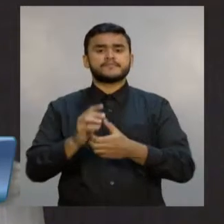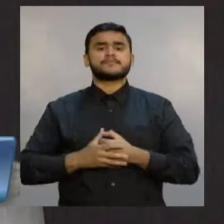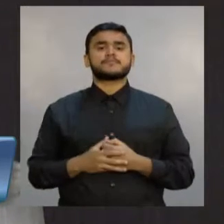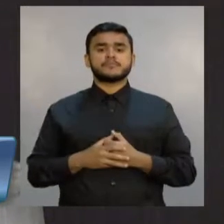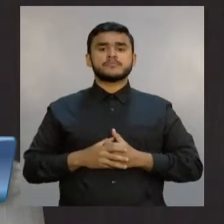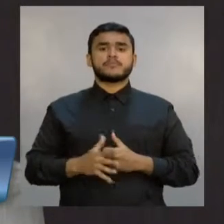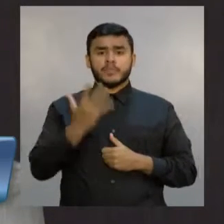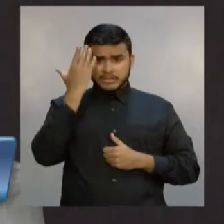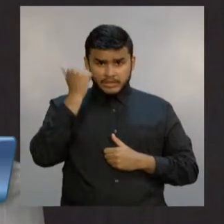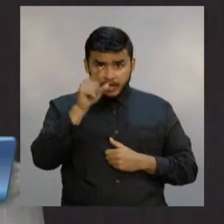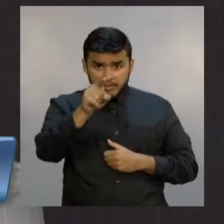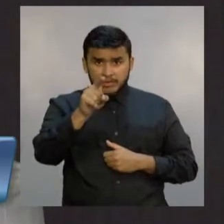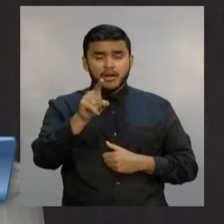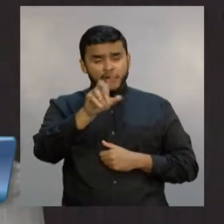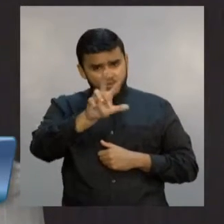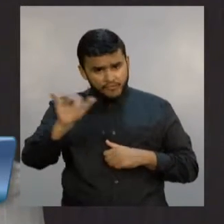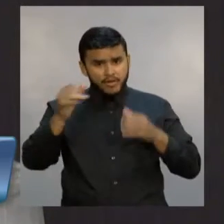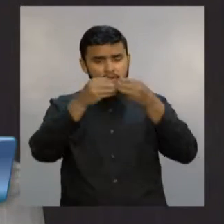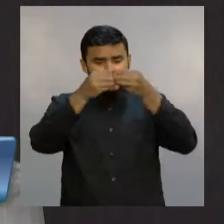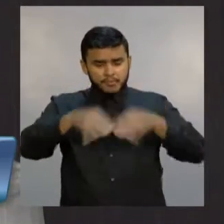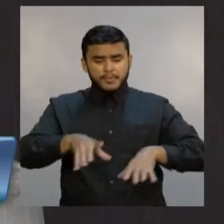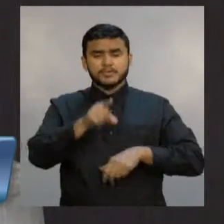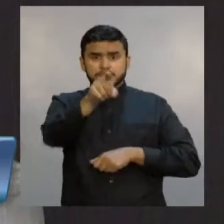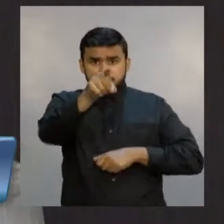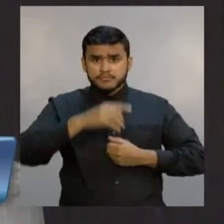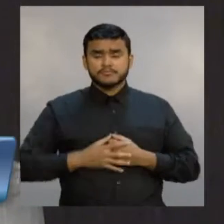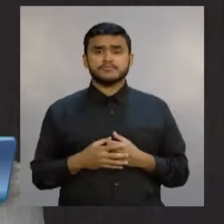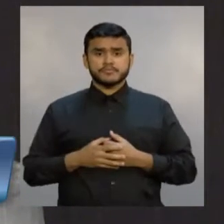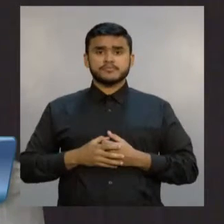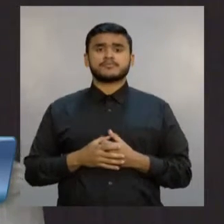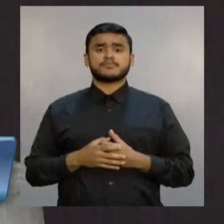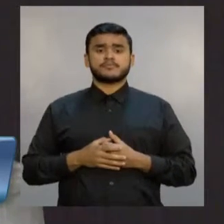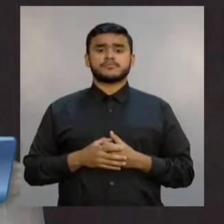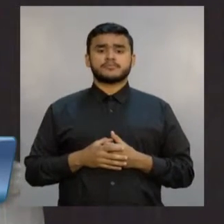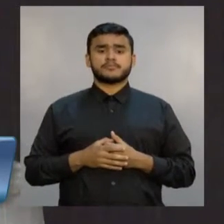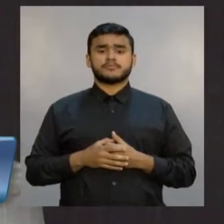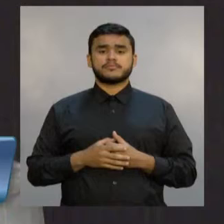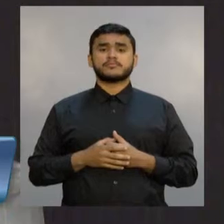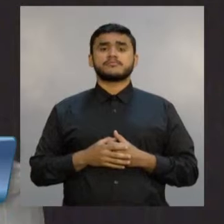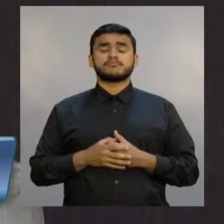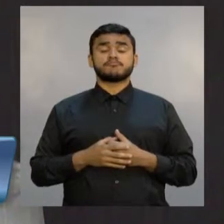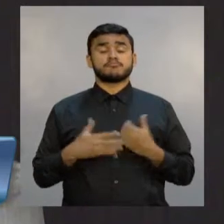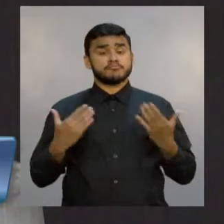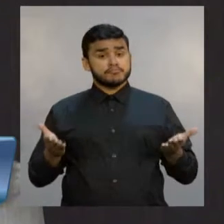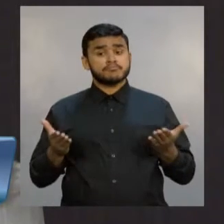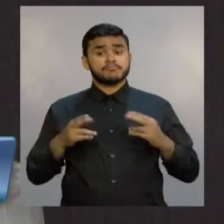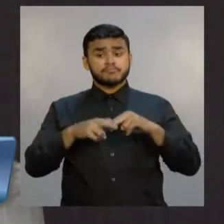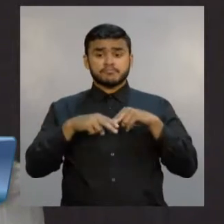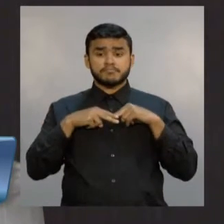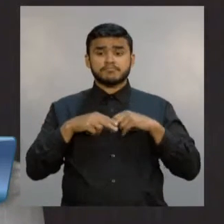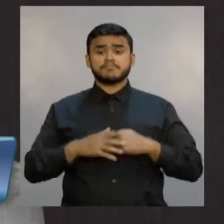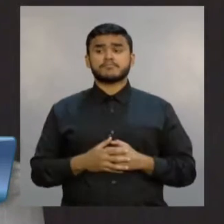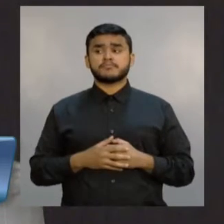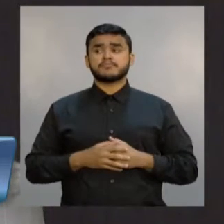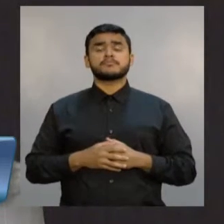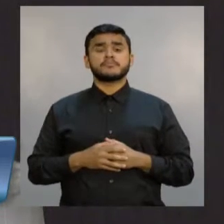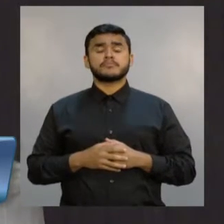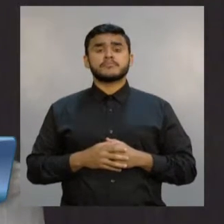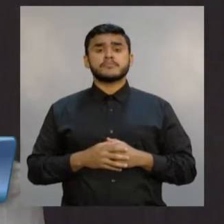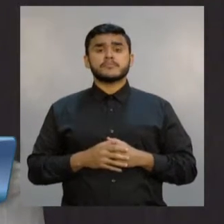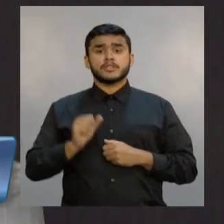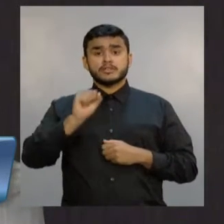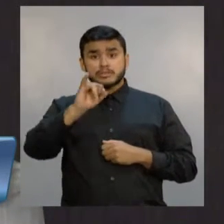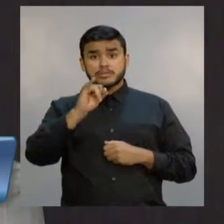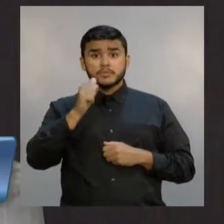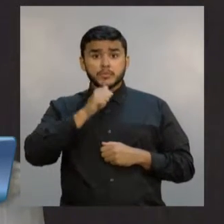você sabe que você vai ser prejudicada por esta reforma da Previdência. Portanto, a mulher que é